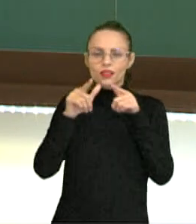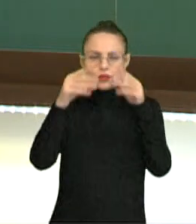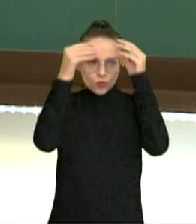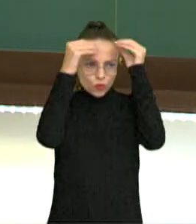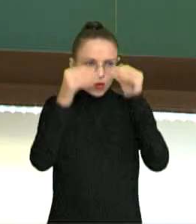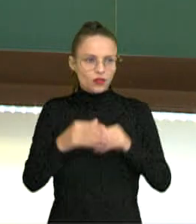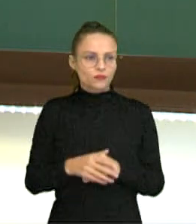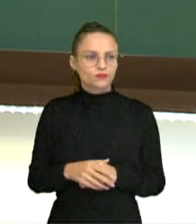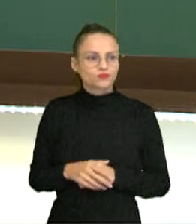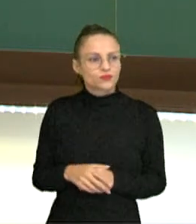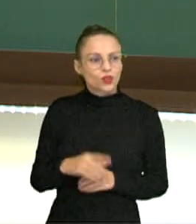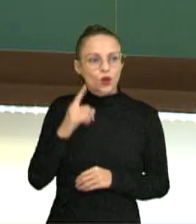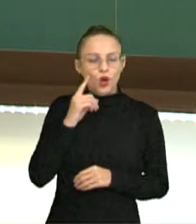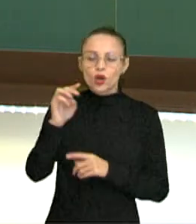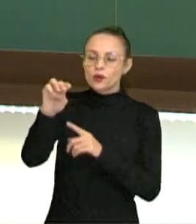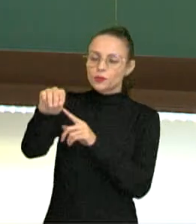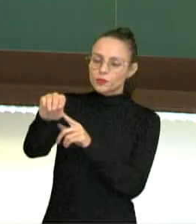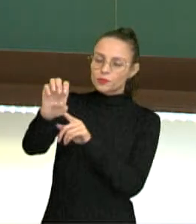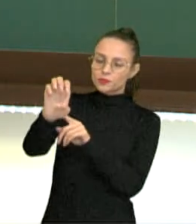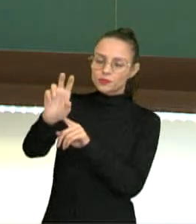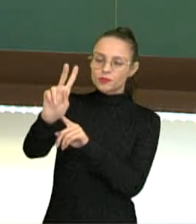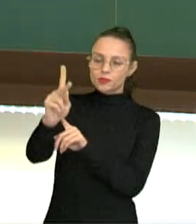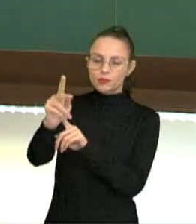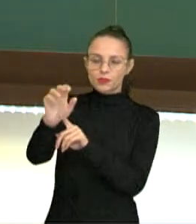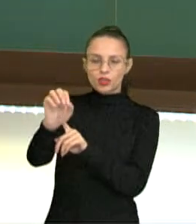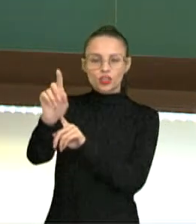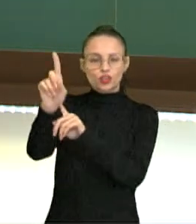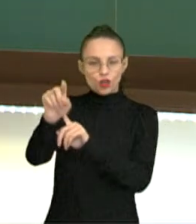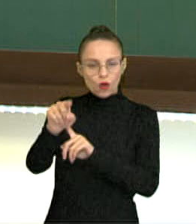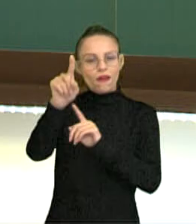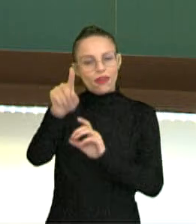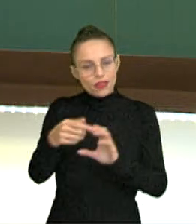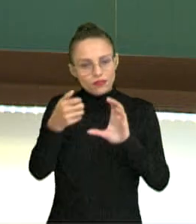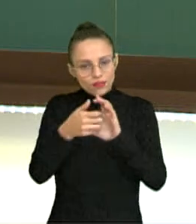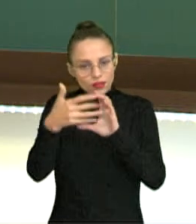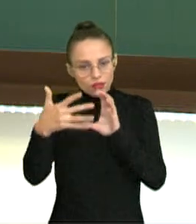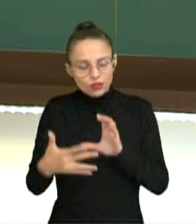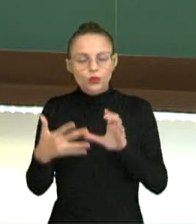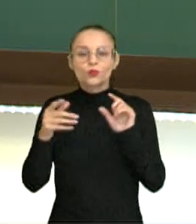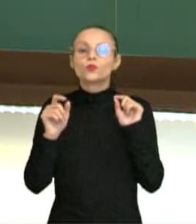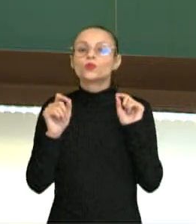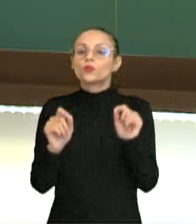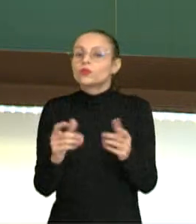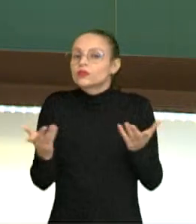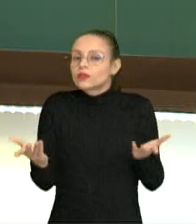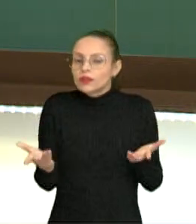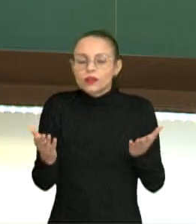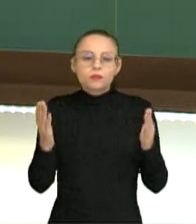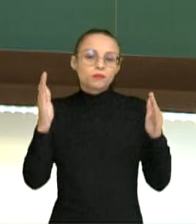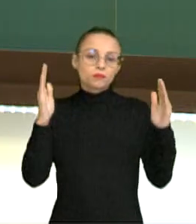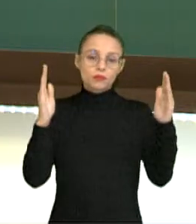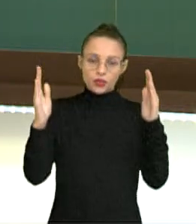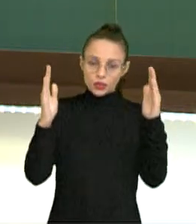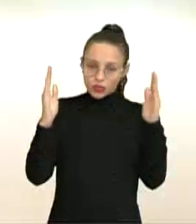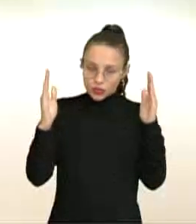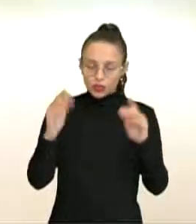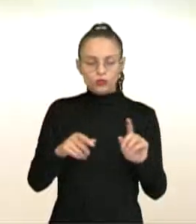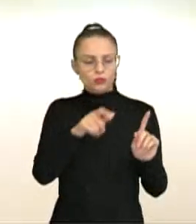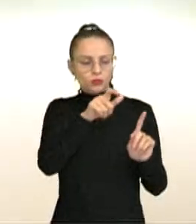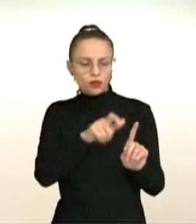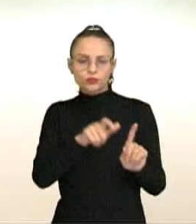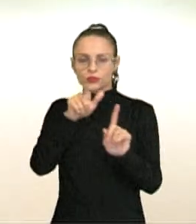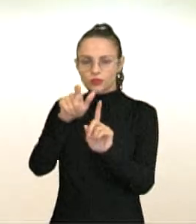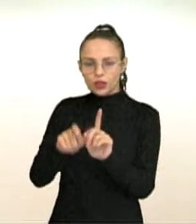é melhor, né? É uma linguagem característica, porque da época e as